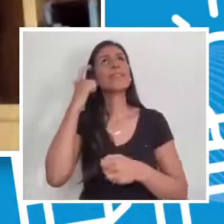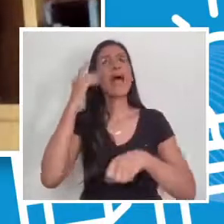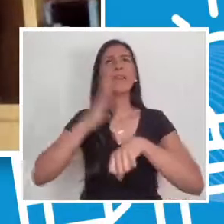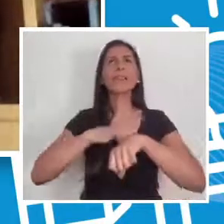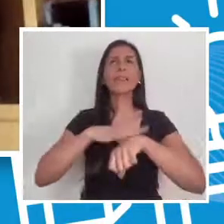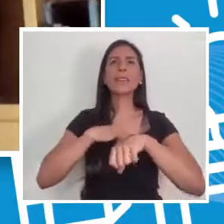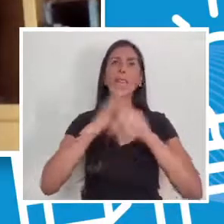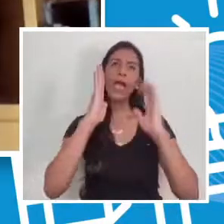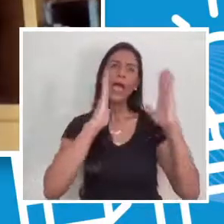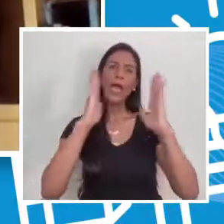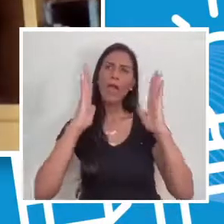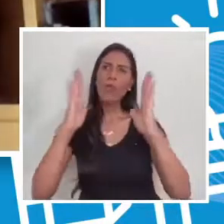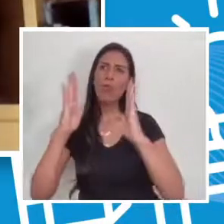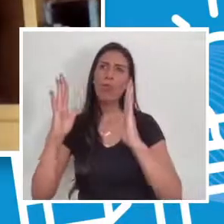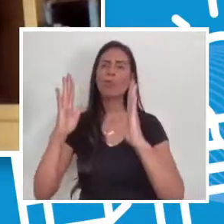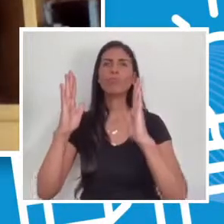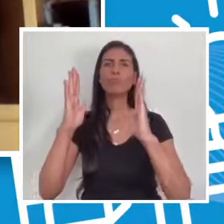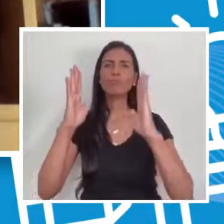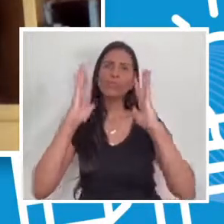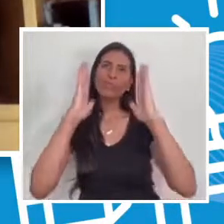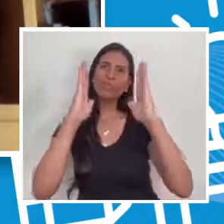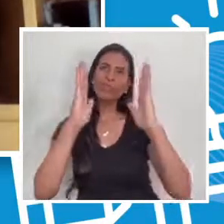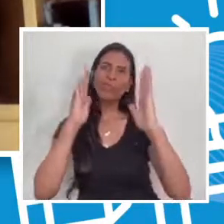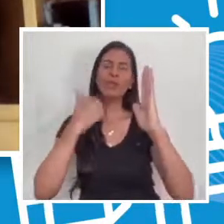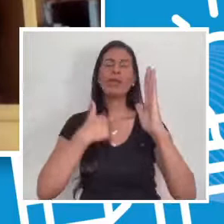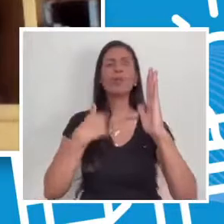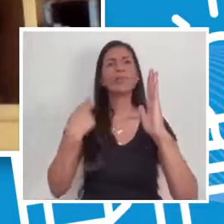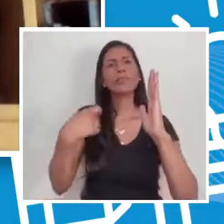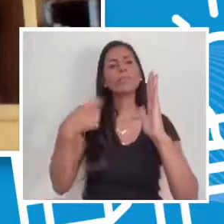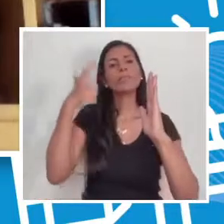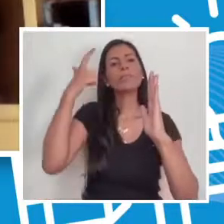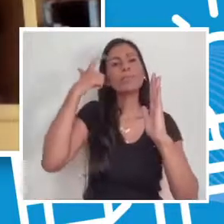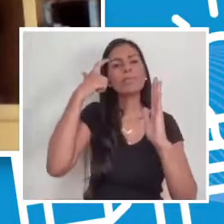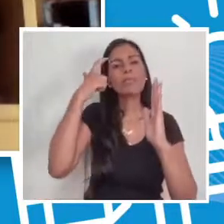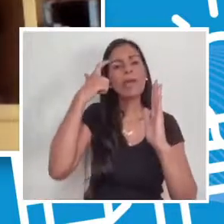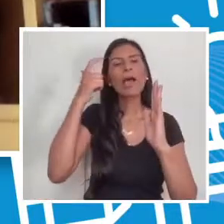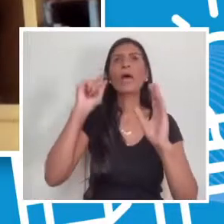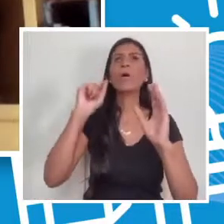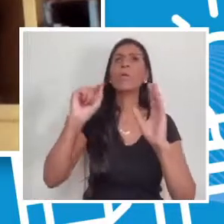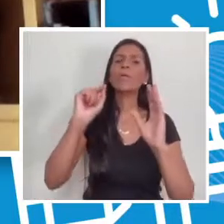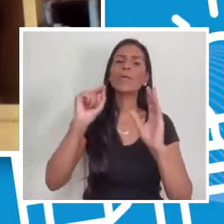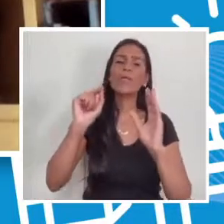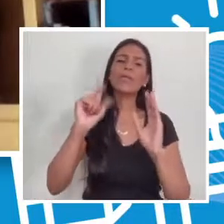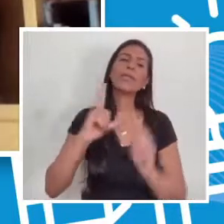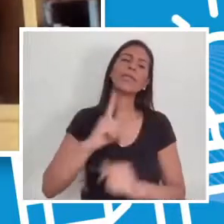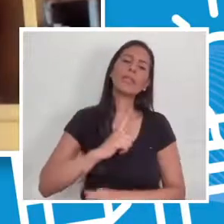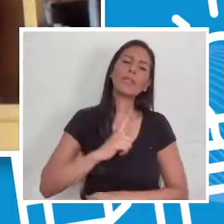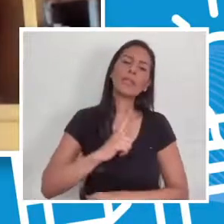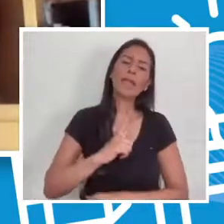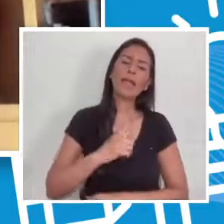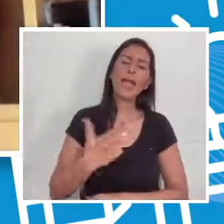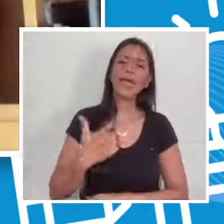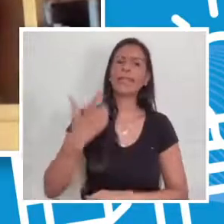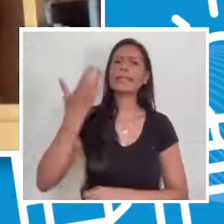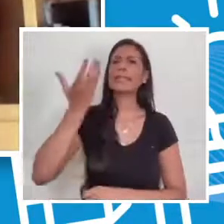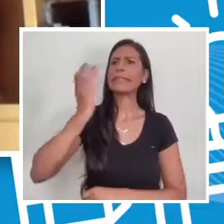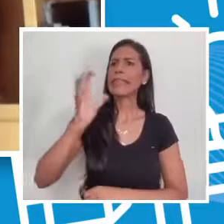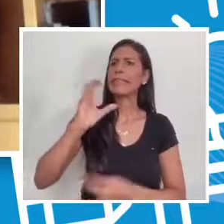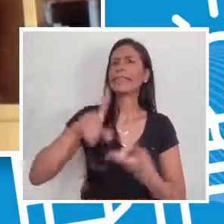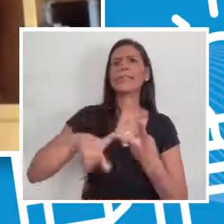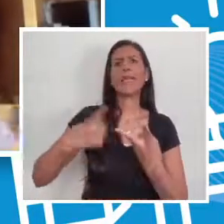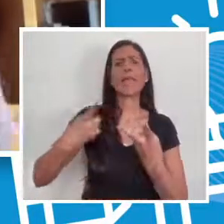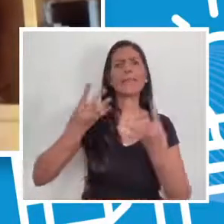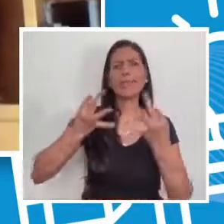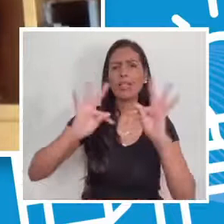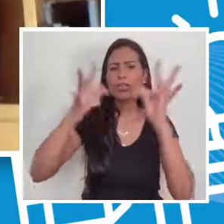recorte que diz respeito àquilo que nós temos de interferência da ciência, da tecnologia, do mundo